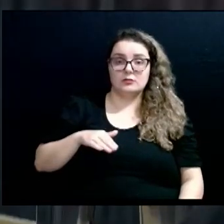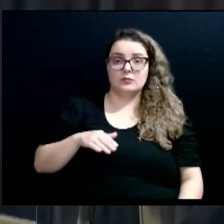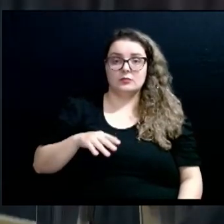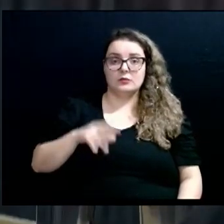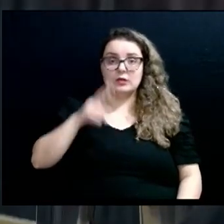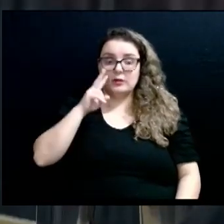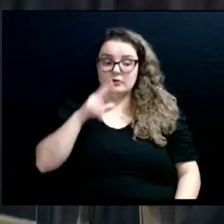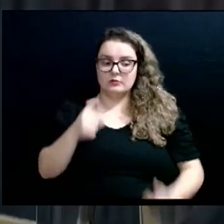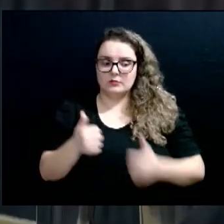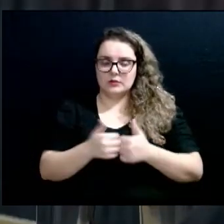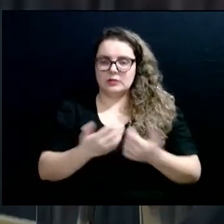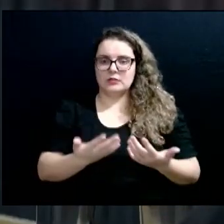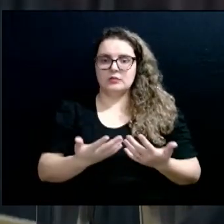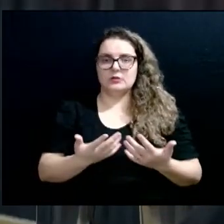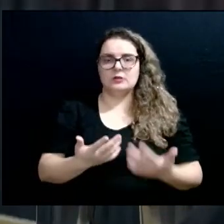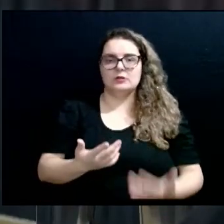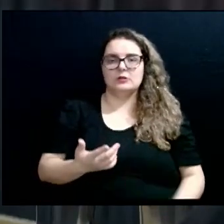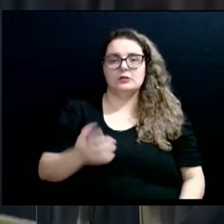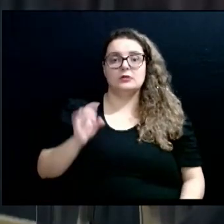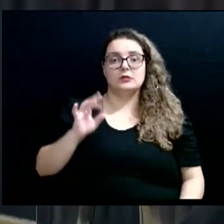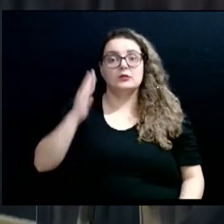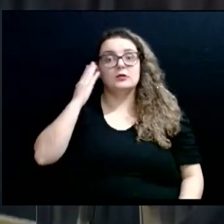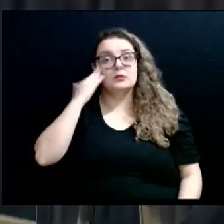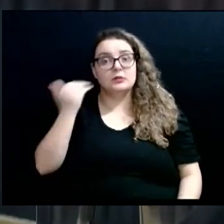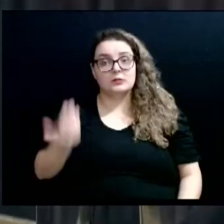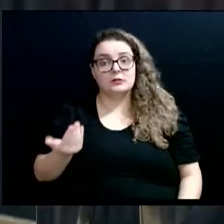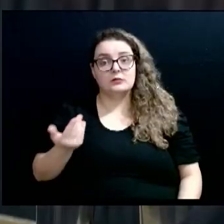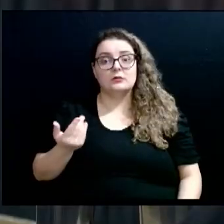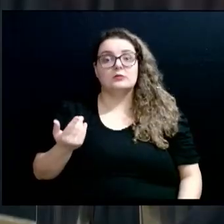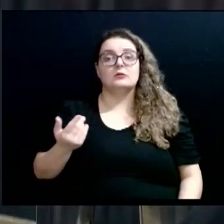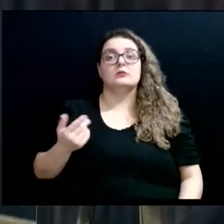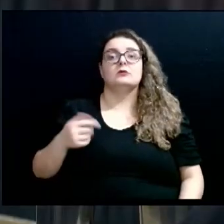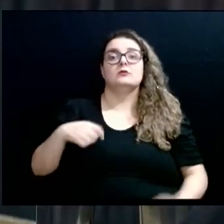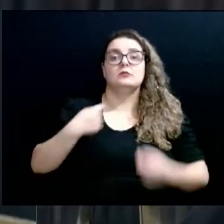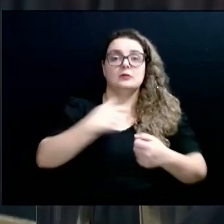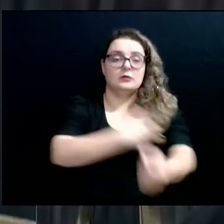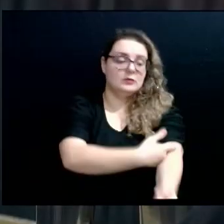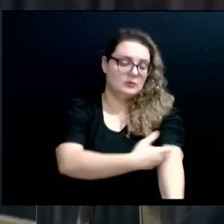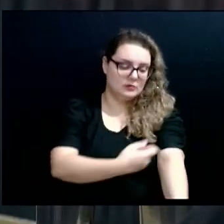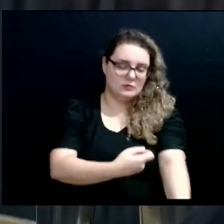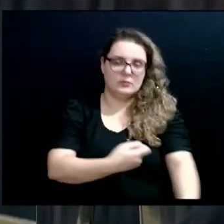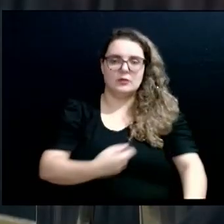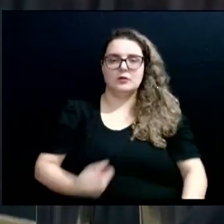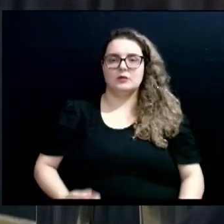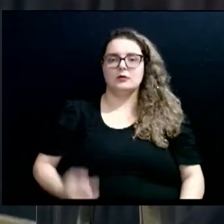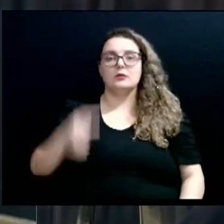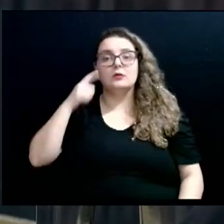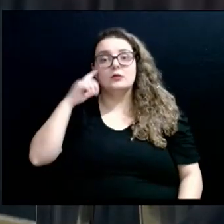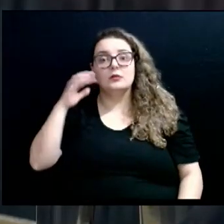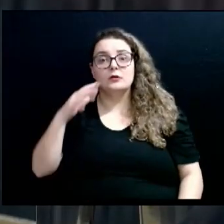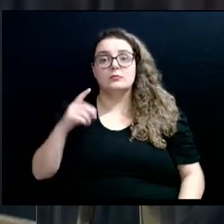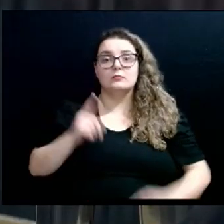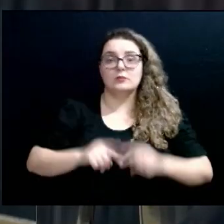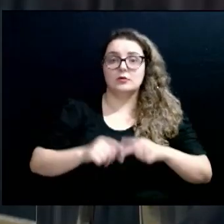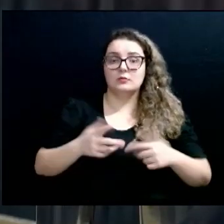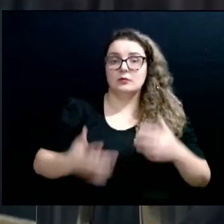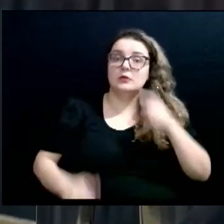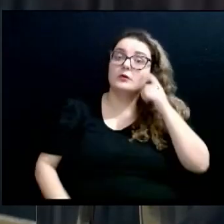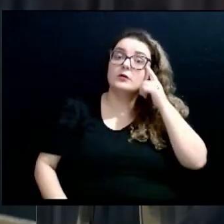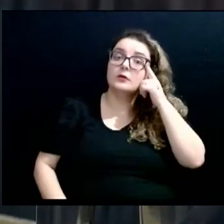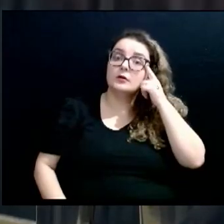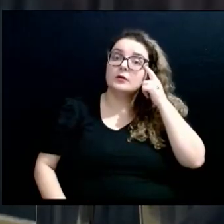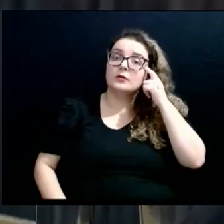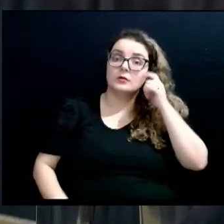entra. Às vezes, só de saber que ela vai ter que tirar sangue, o pensamento daquele objeto já deixa a pessoa com